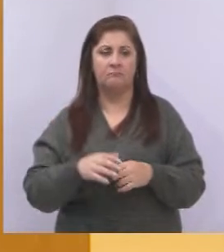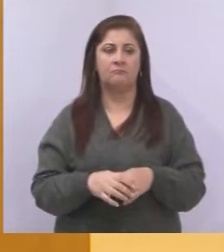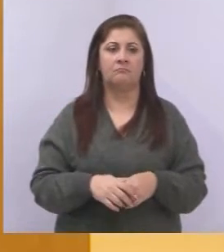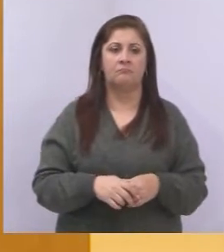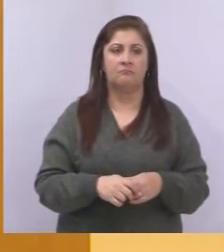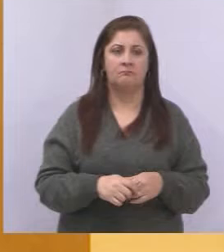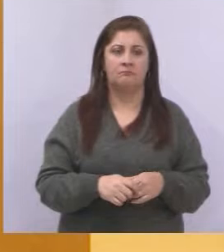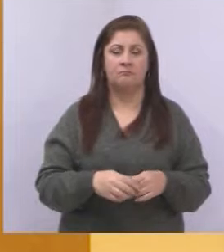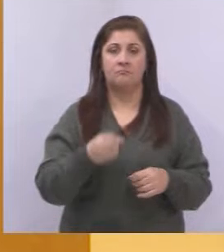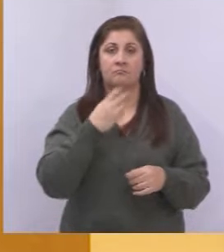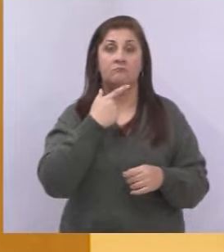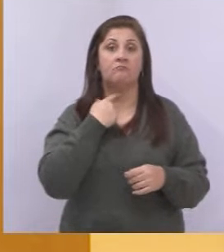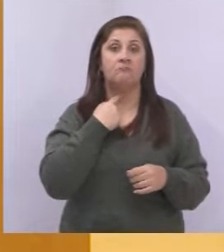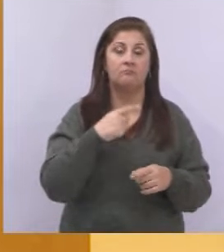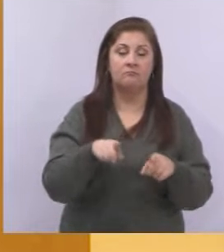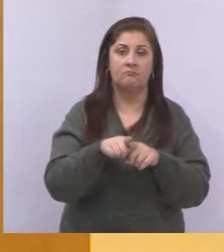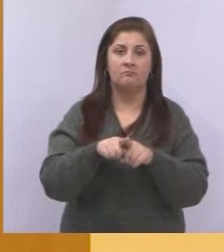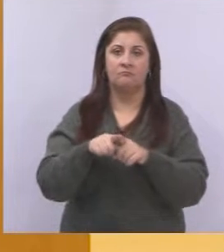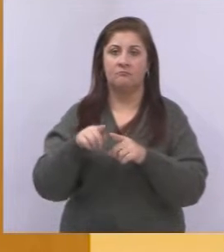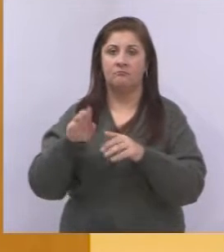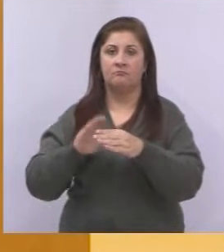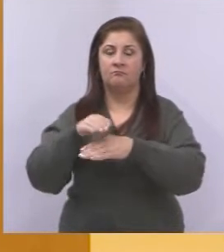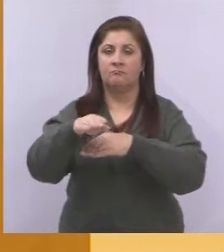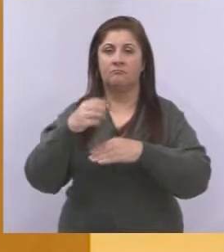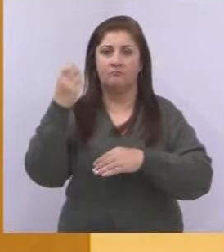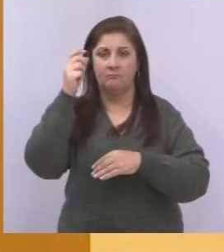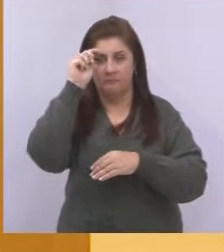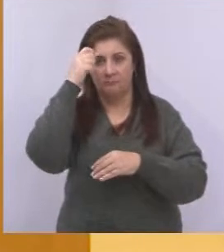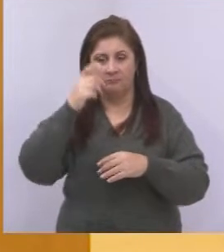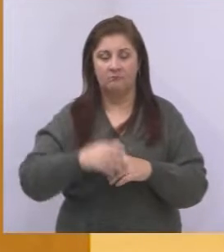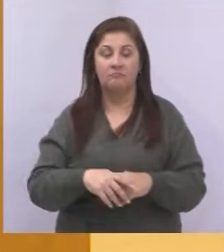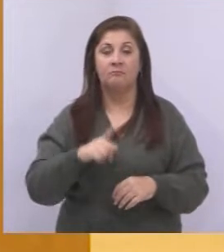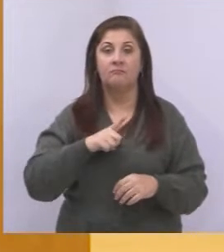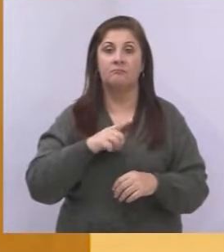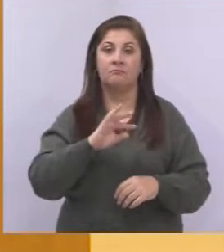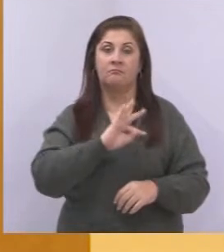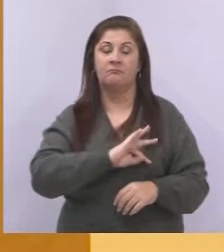também o Ponte Preta, tem times